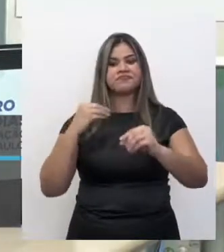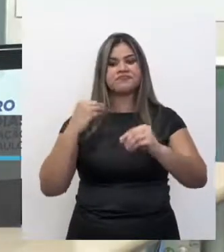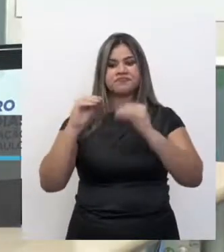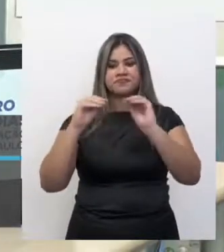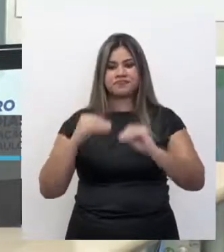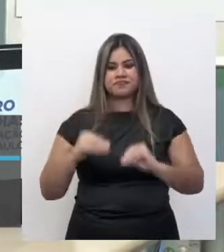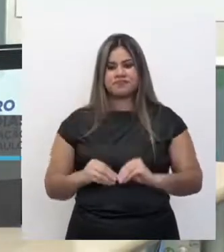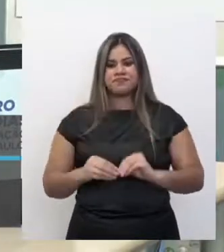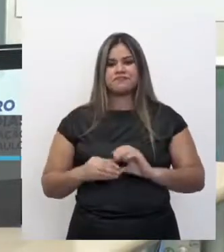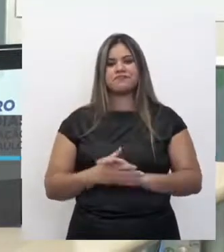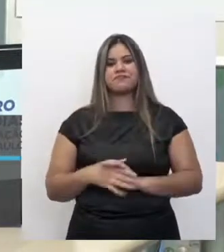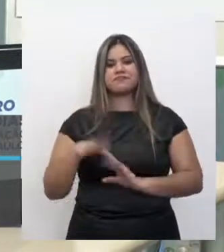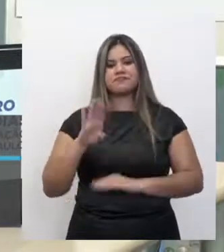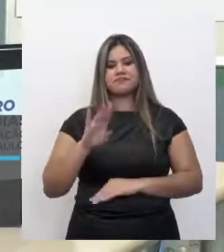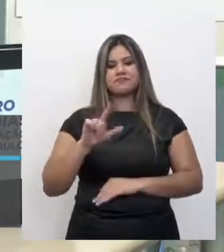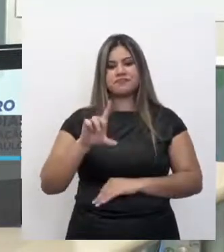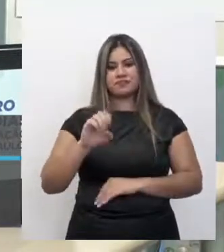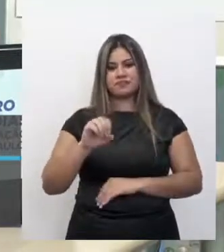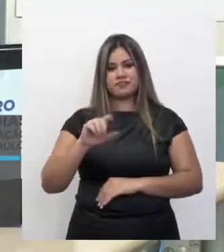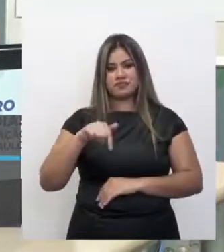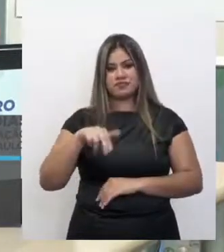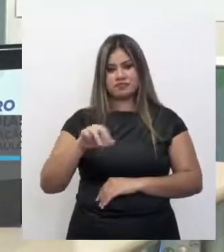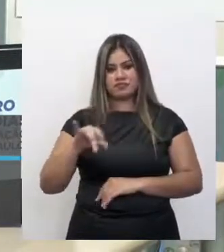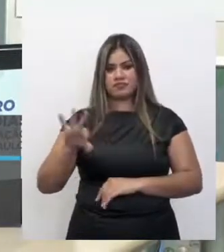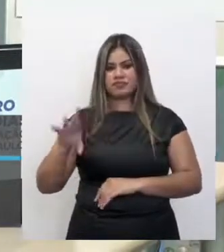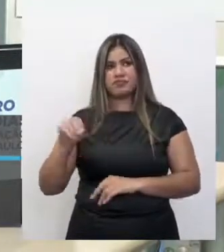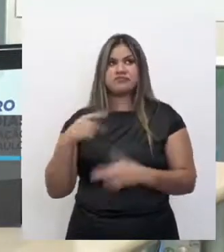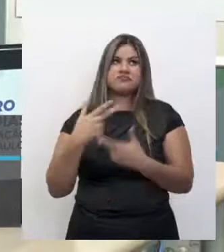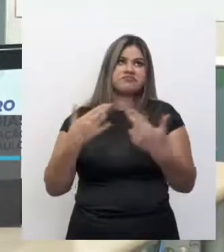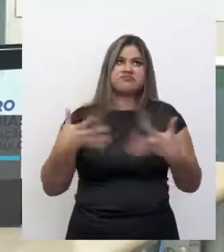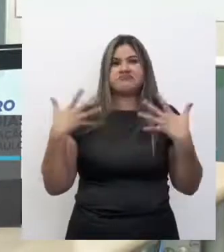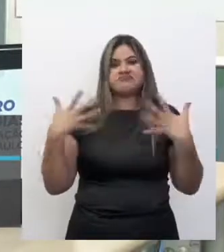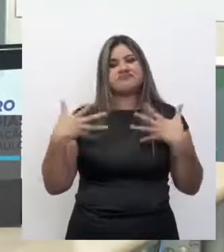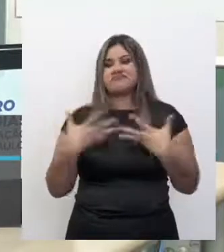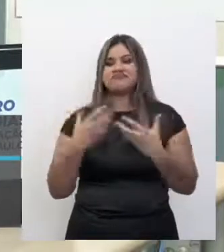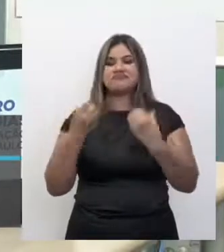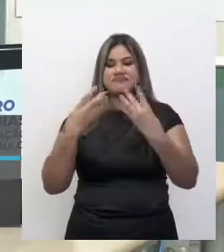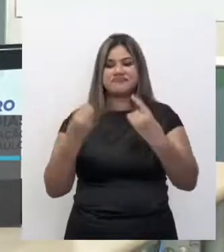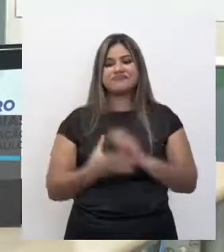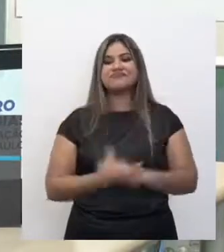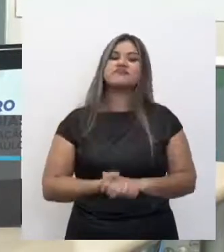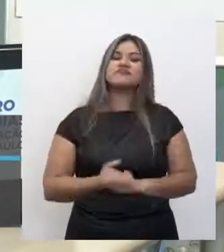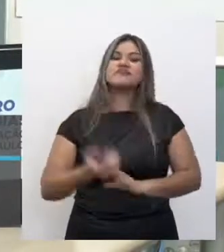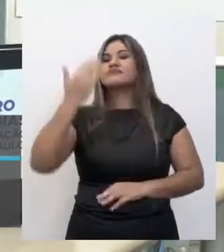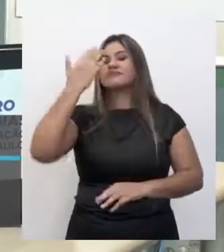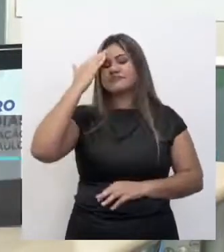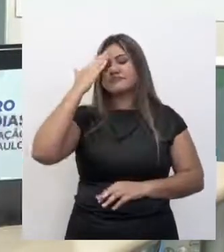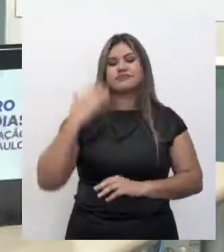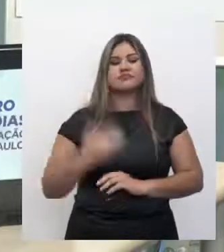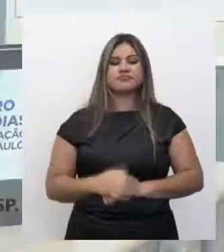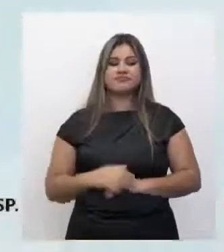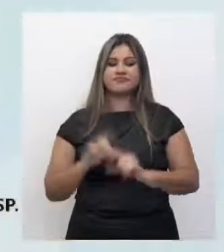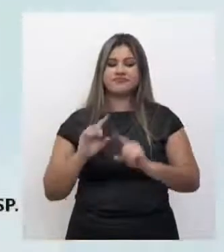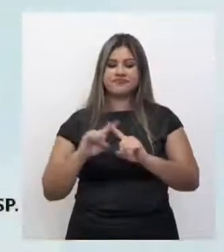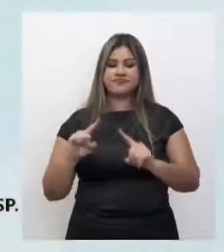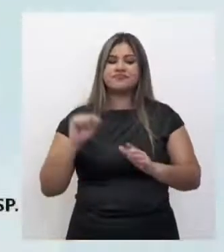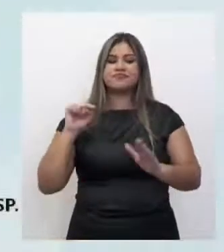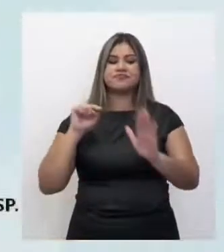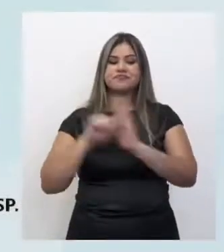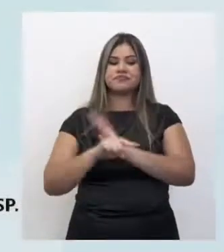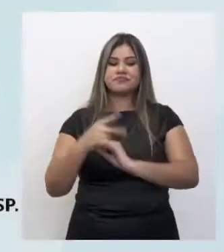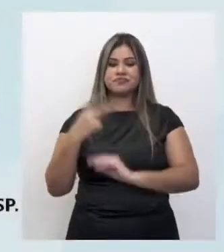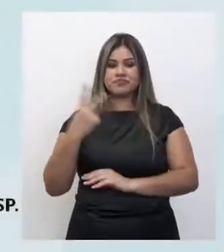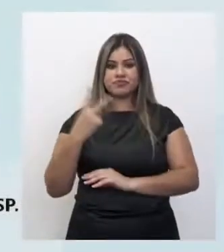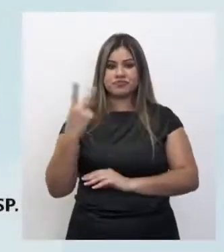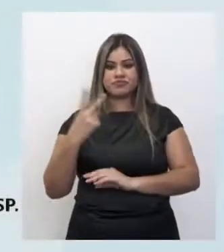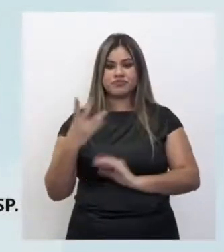Blogueiros que falam sobre coisas de entretenimento e tal. Muito bem, entendi. Agora, a colhida número 2. Mais uma enquete,